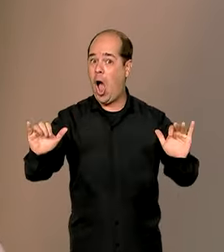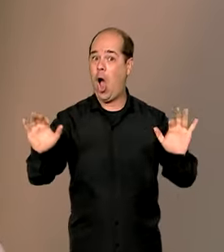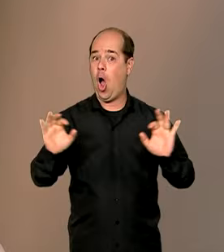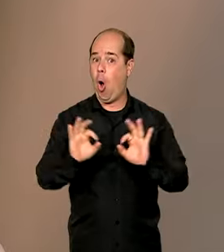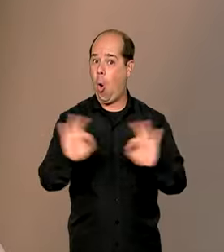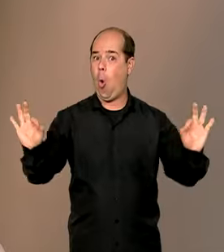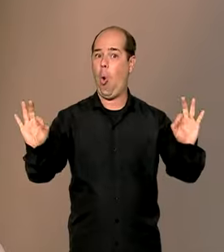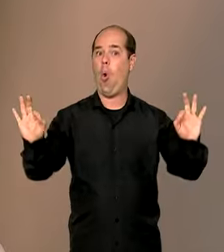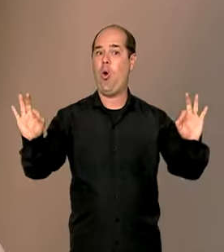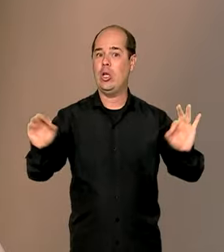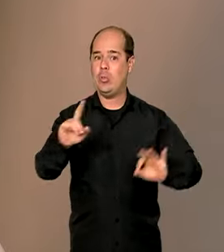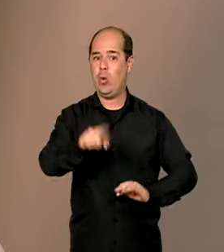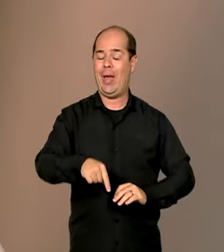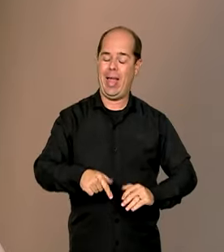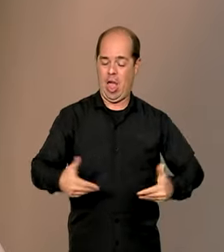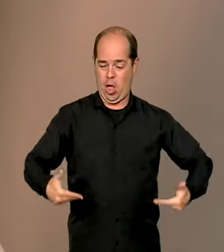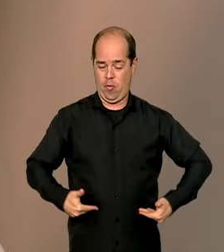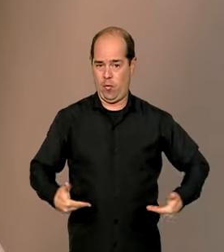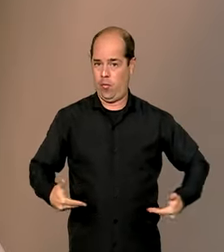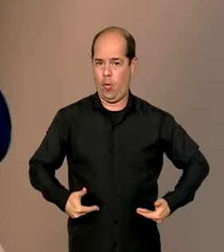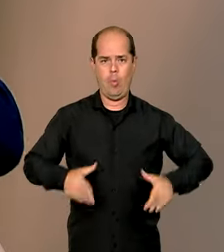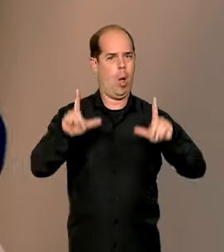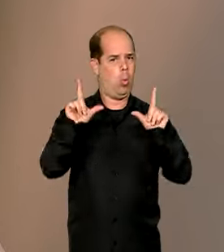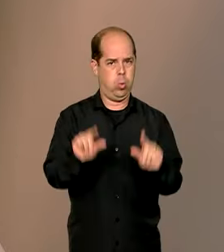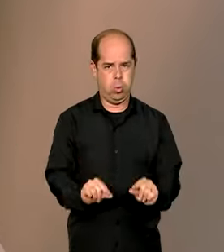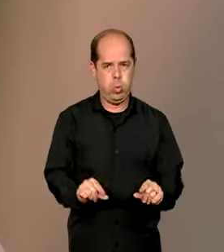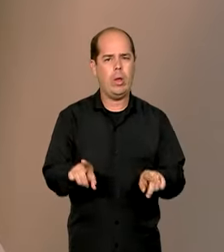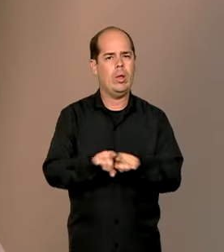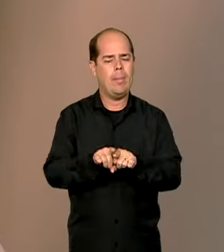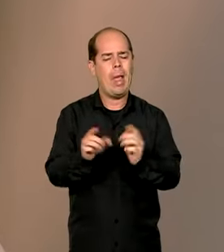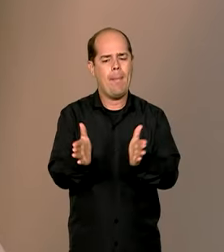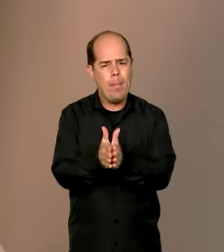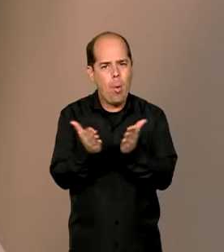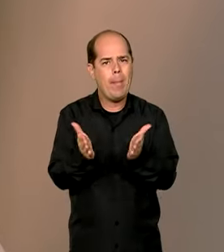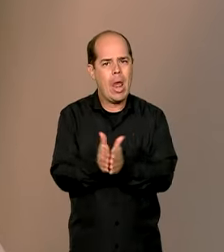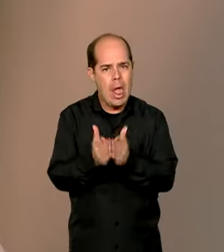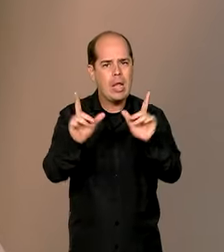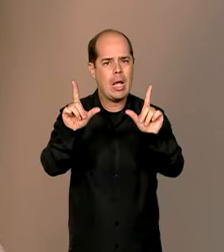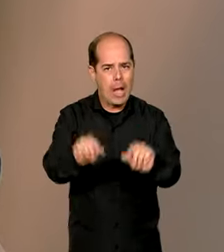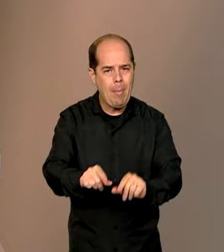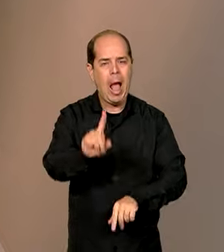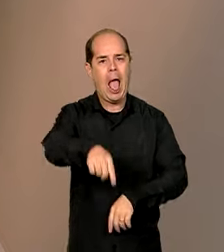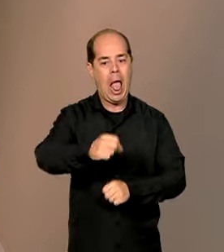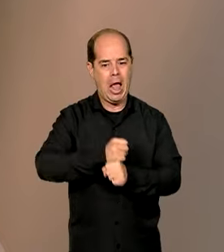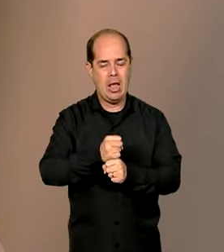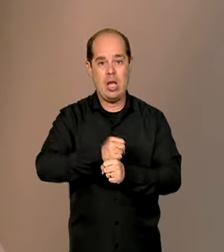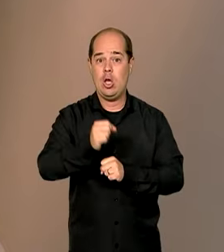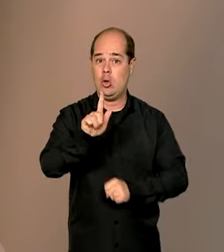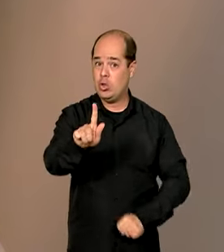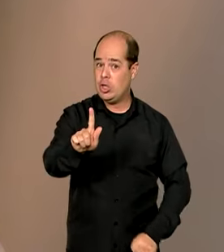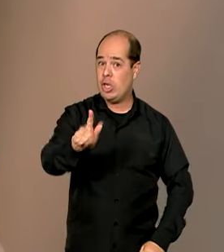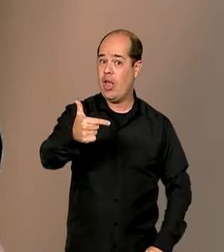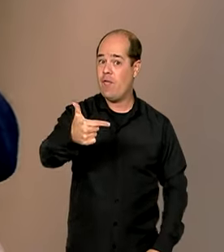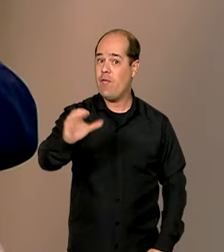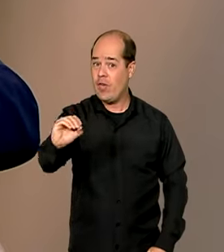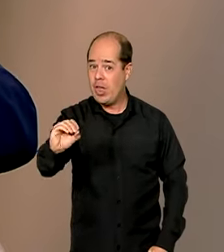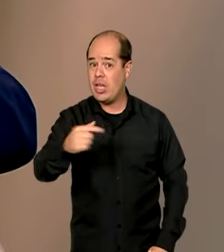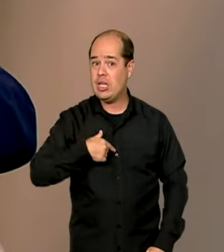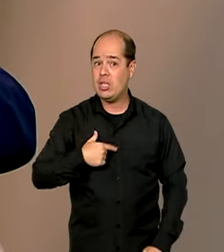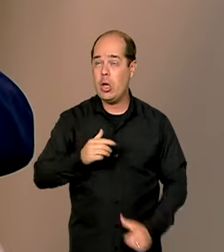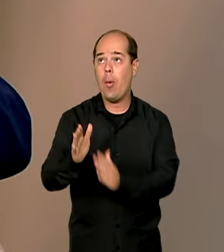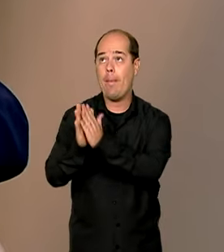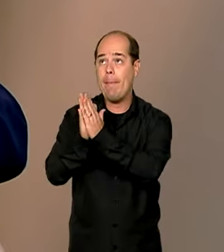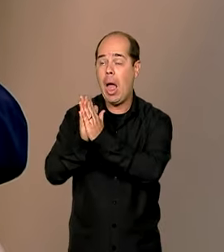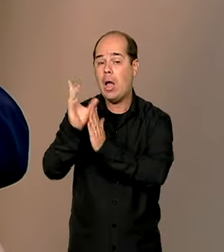outro lado, reduzir a pobreza com mais igualdade. É o ano do G20. Tudo que eu peço a Deus é que a gente